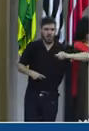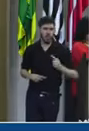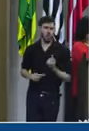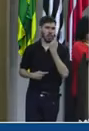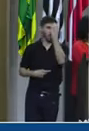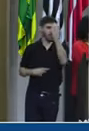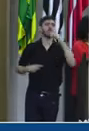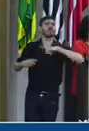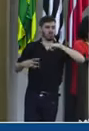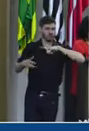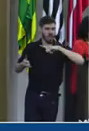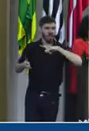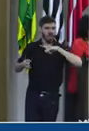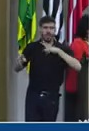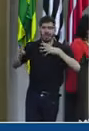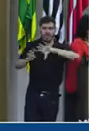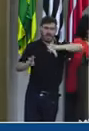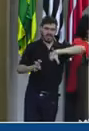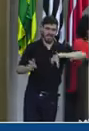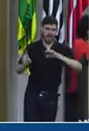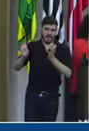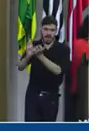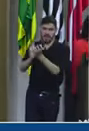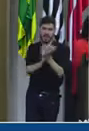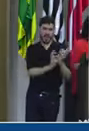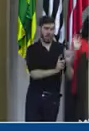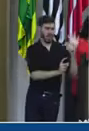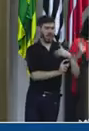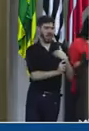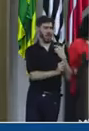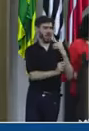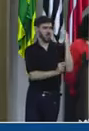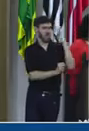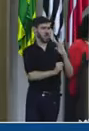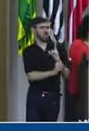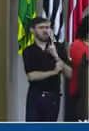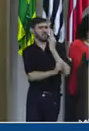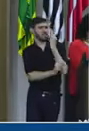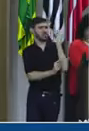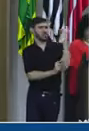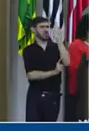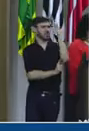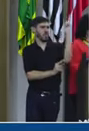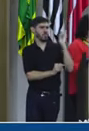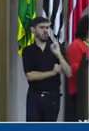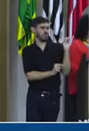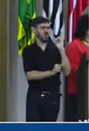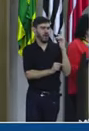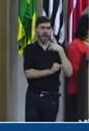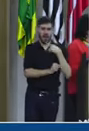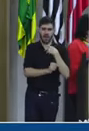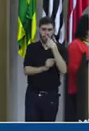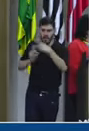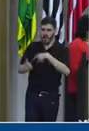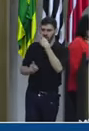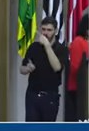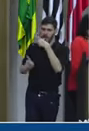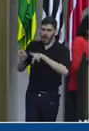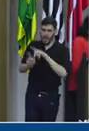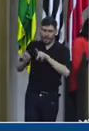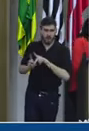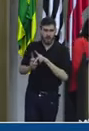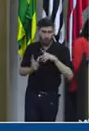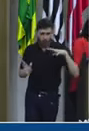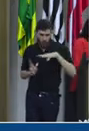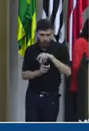em comunidades. Gente, quando eu saio do Brasil para fóruns internacionais e eu começo a falar desses povos, o